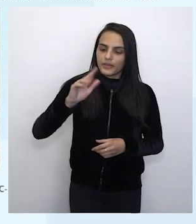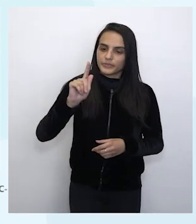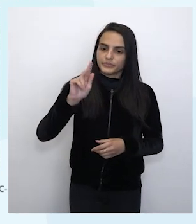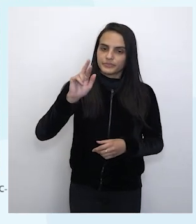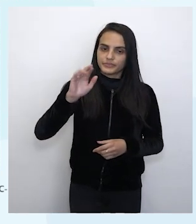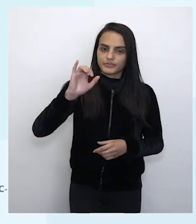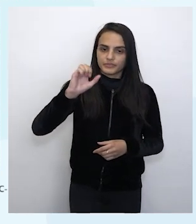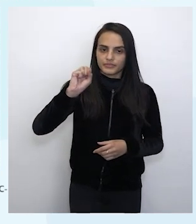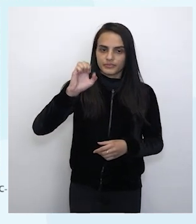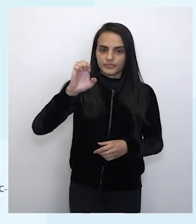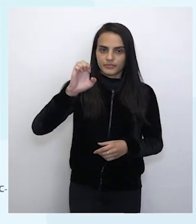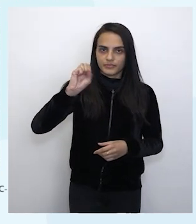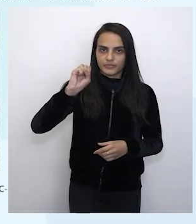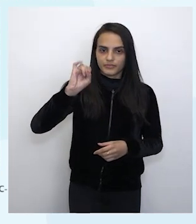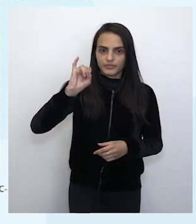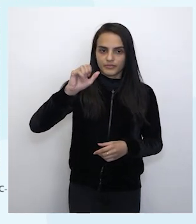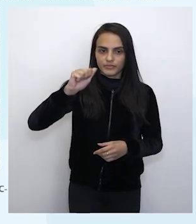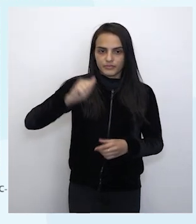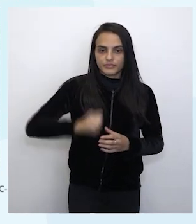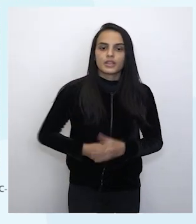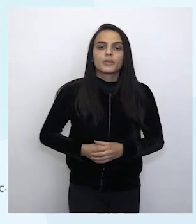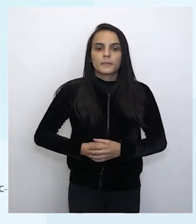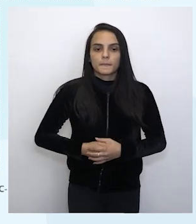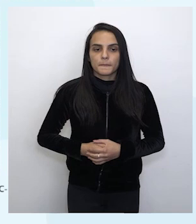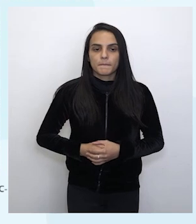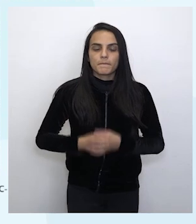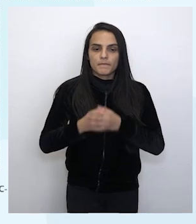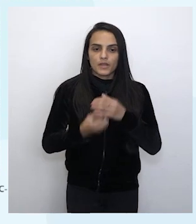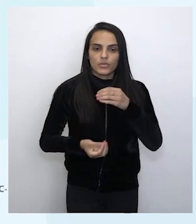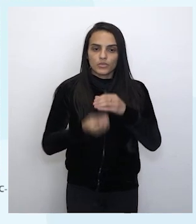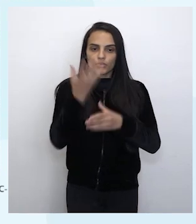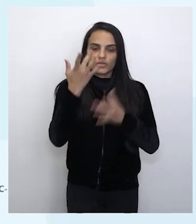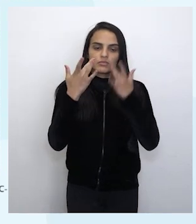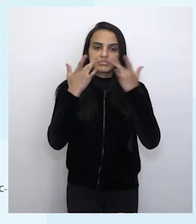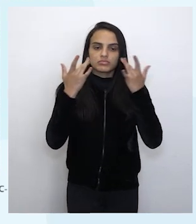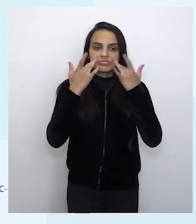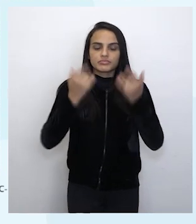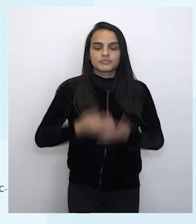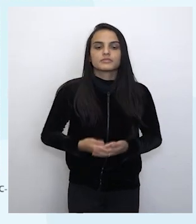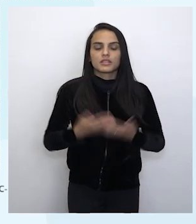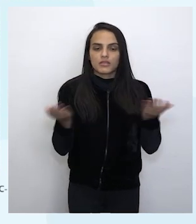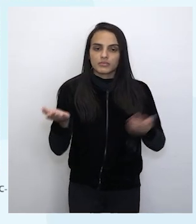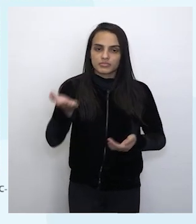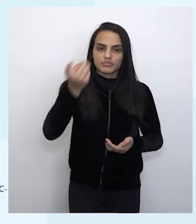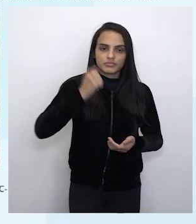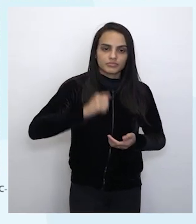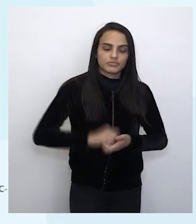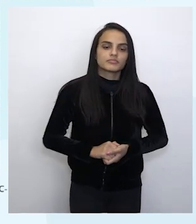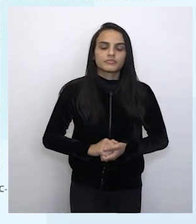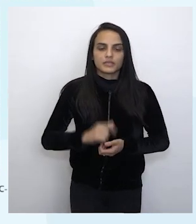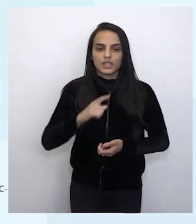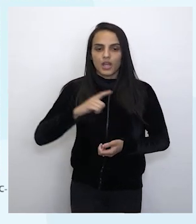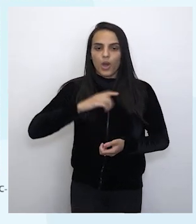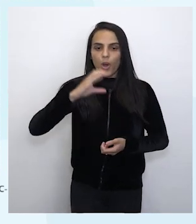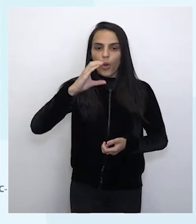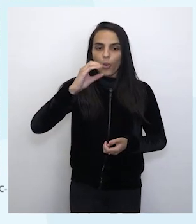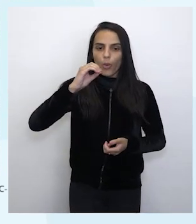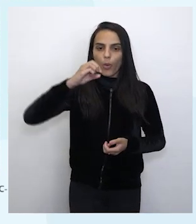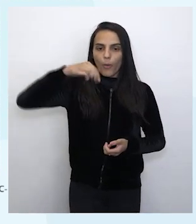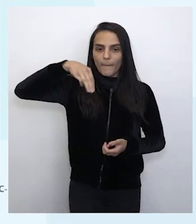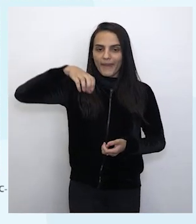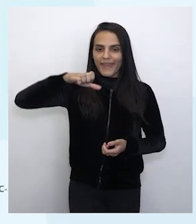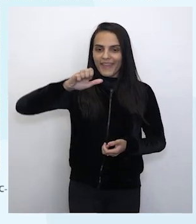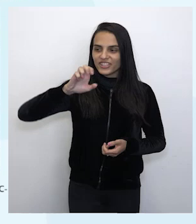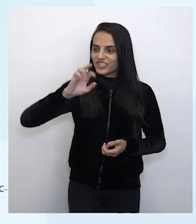teatro grego foi que deu origem ao nosso teatro ocidental, tá? Então, vamos lá, nós tínhamos a comédia, a tragédia